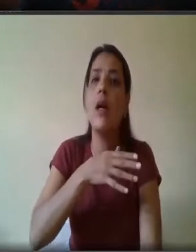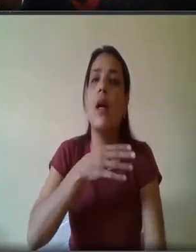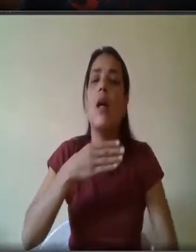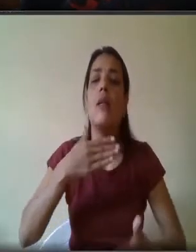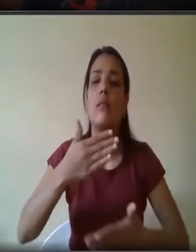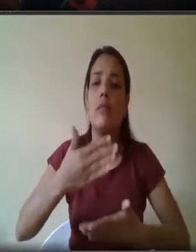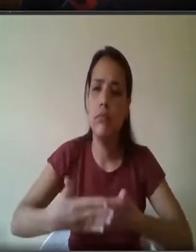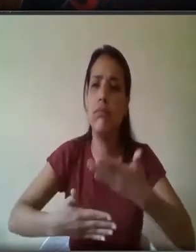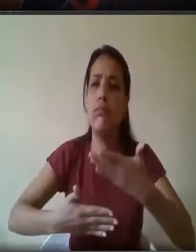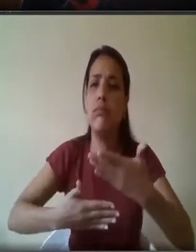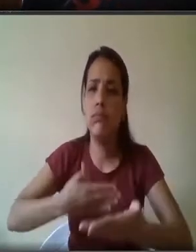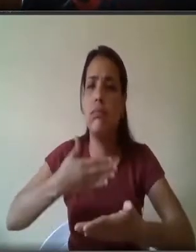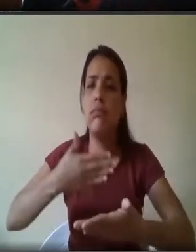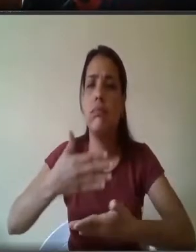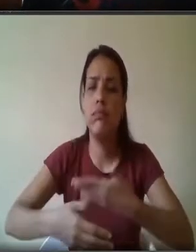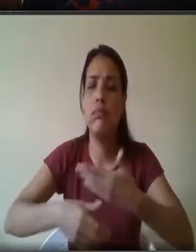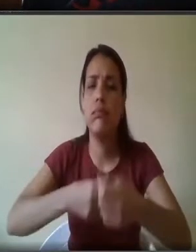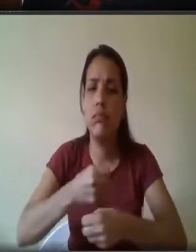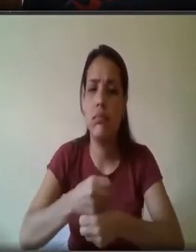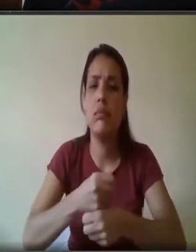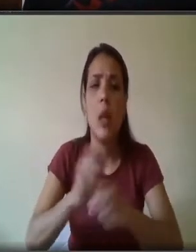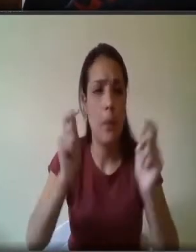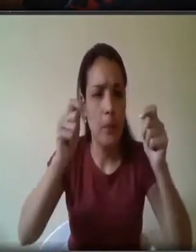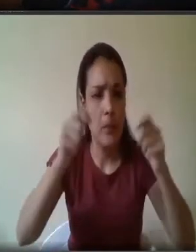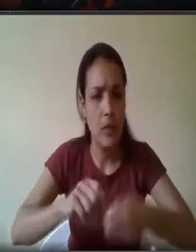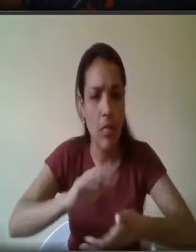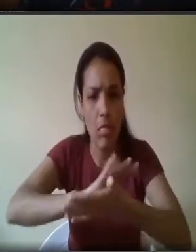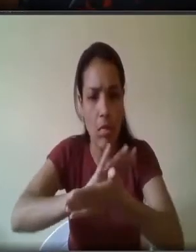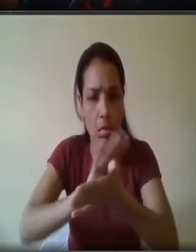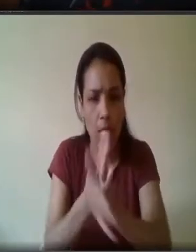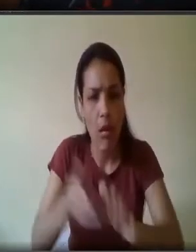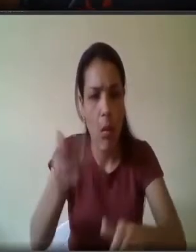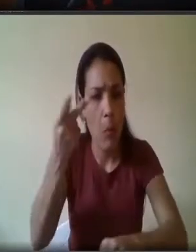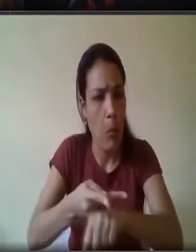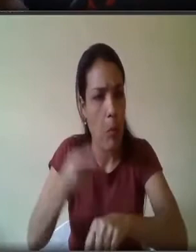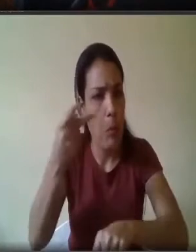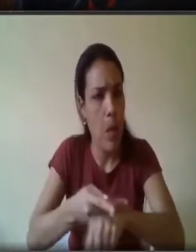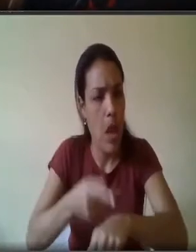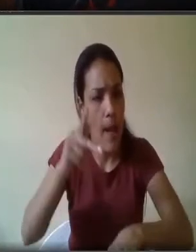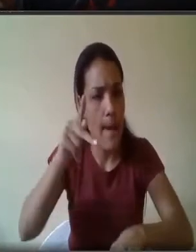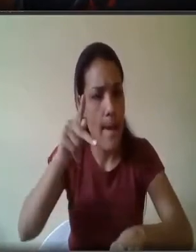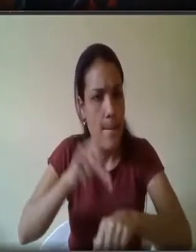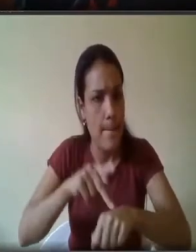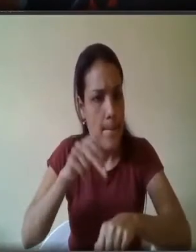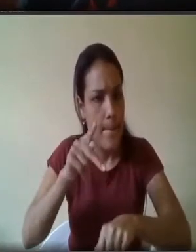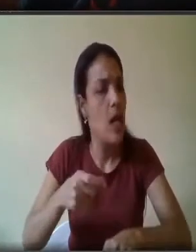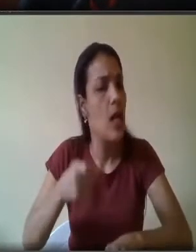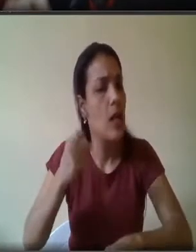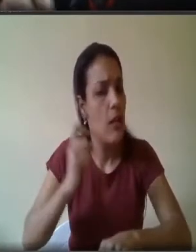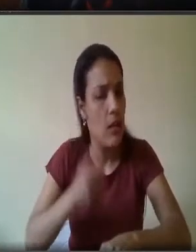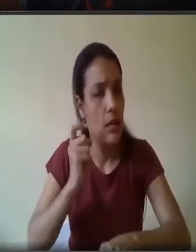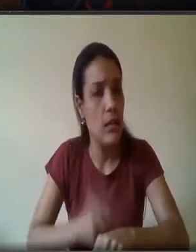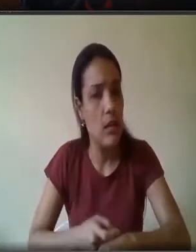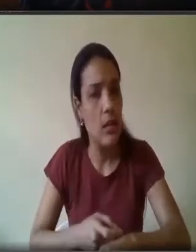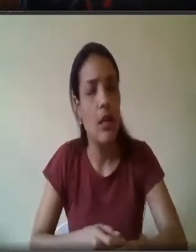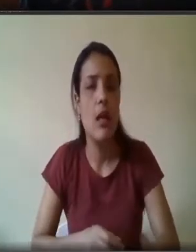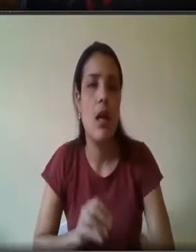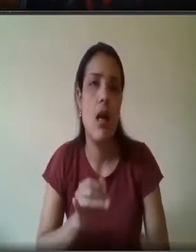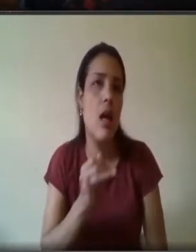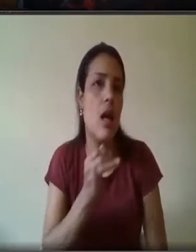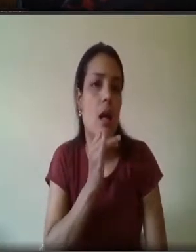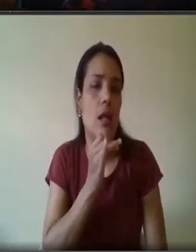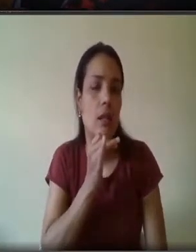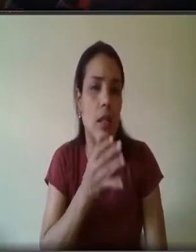e desagregar a rocha. Pode acontecer isso? Pode acontecer. Ou até mesmo uma ação. Por exemplo, os